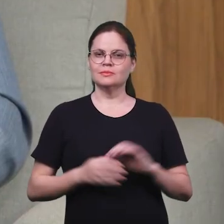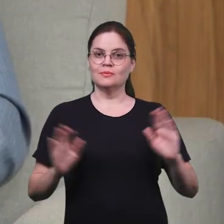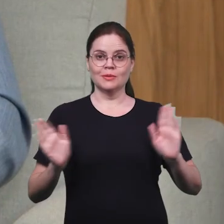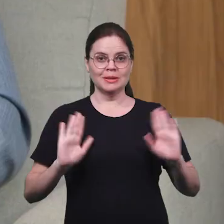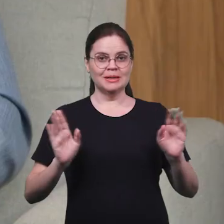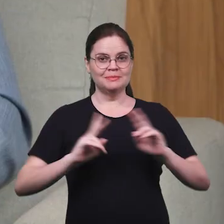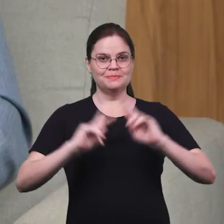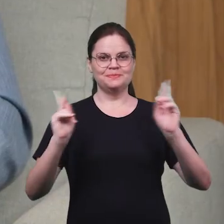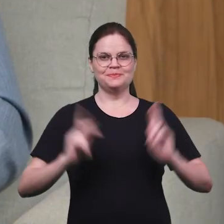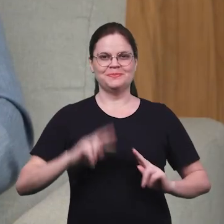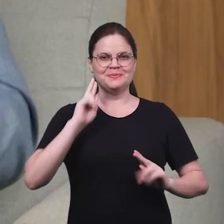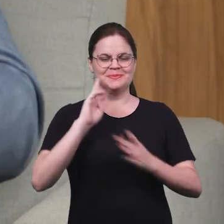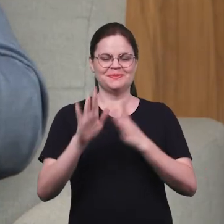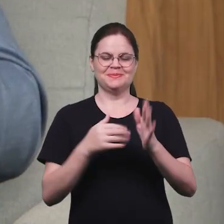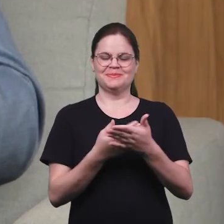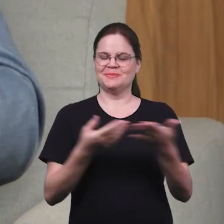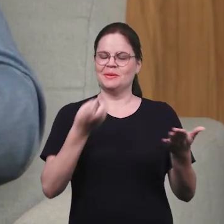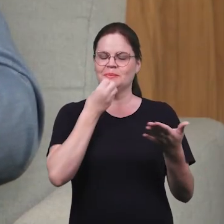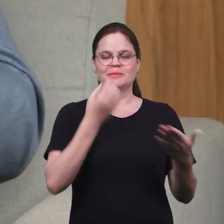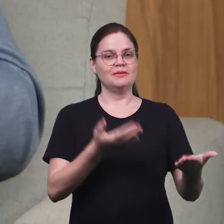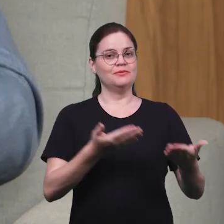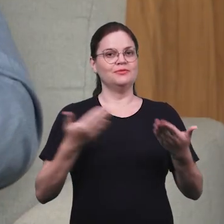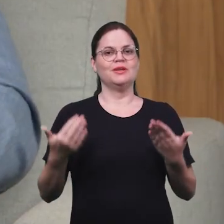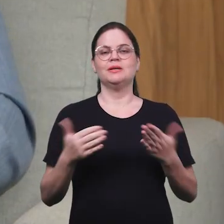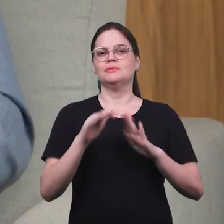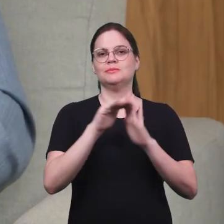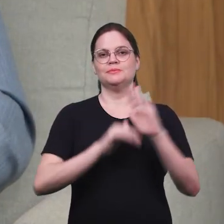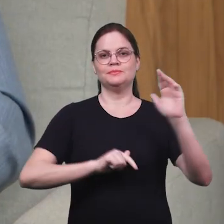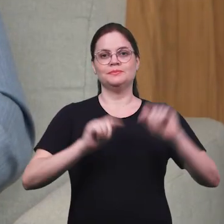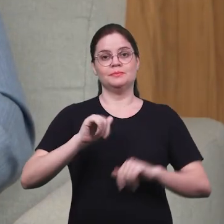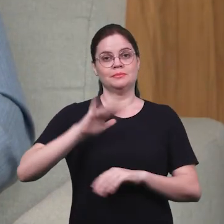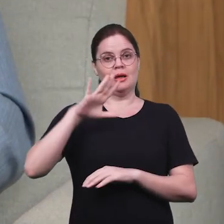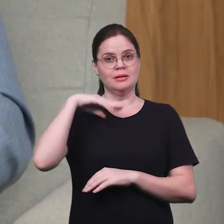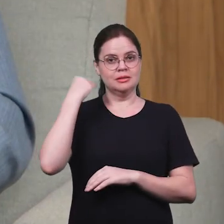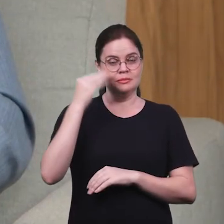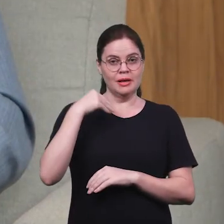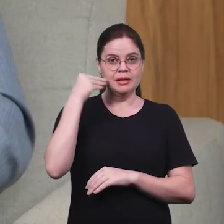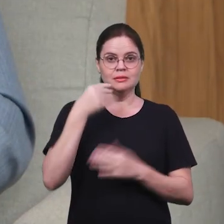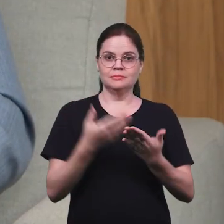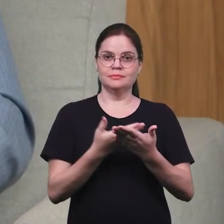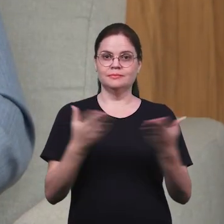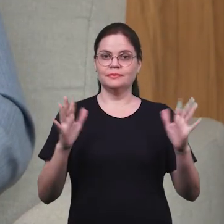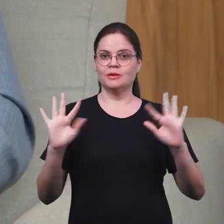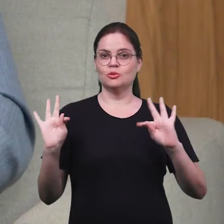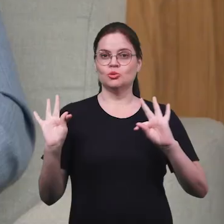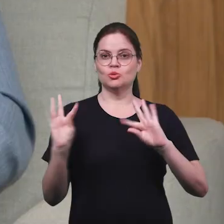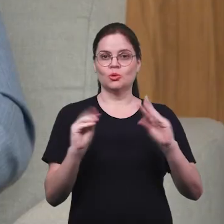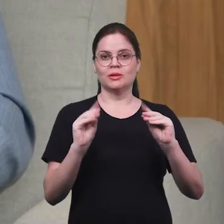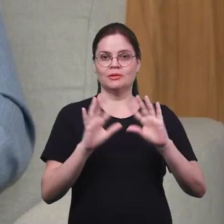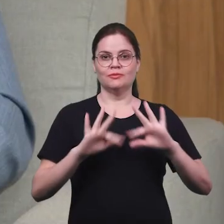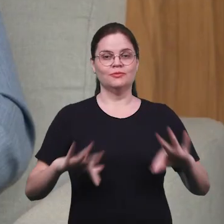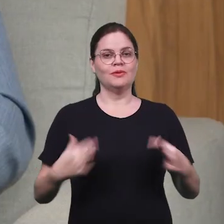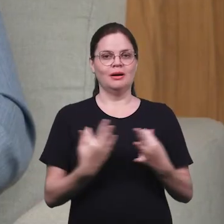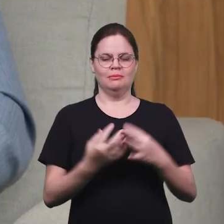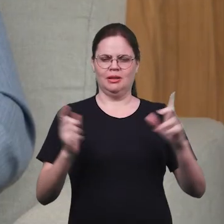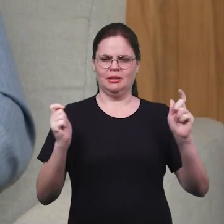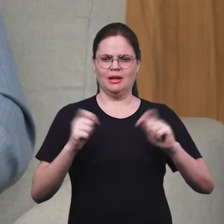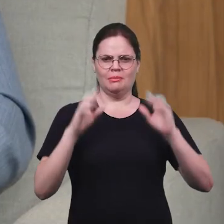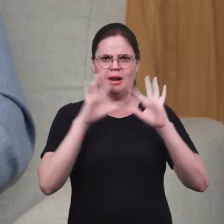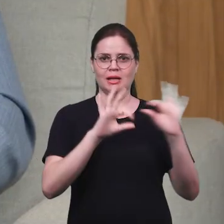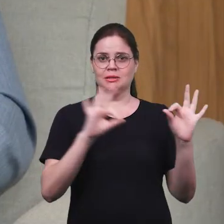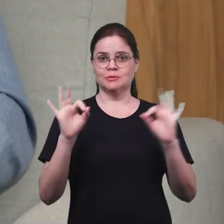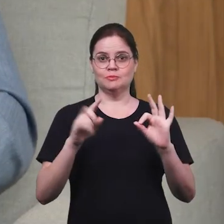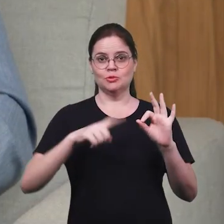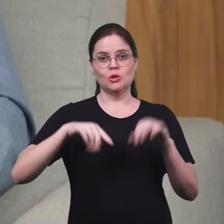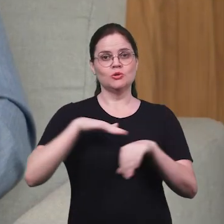A paz do Senhor Jesus, seja bem-vindo ao programa Mais Sábios, um programa para toda a família. Aqui nós falamos para